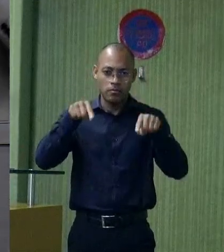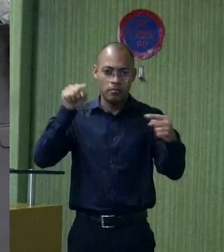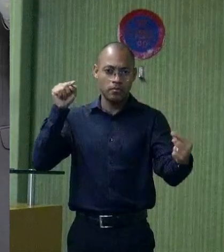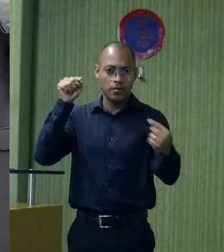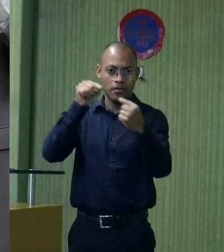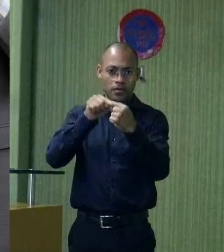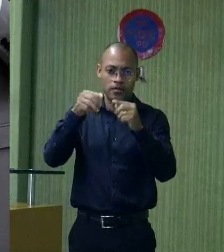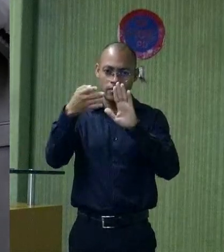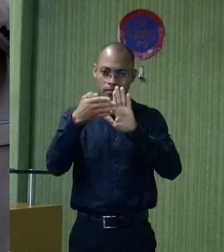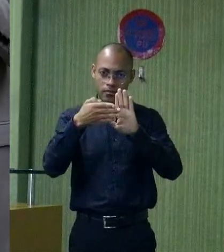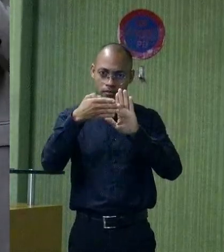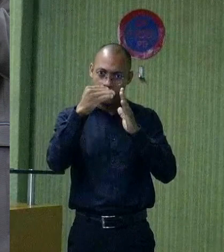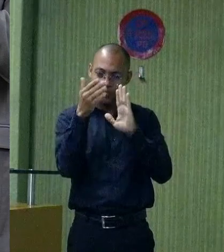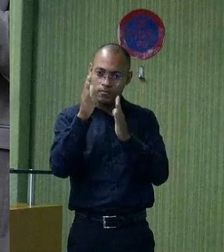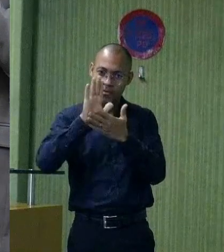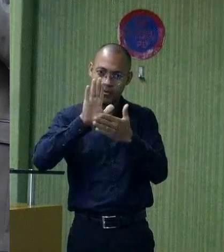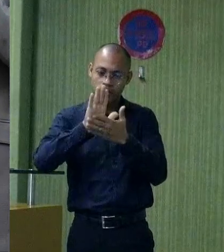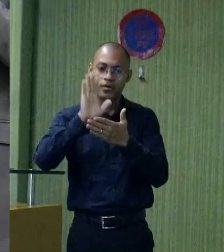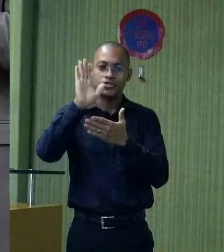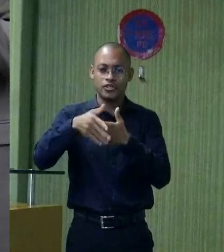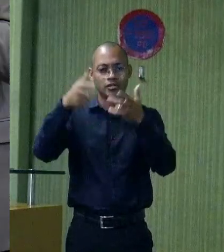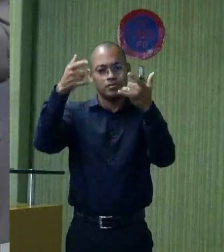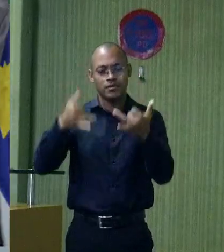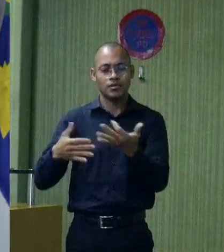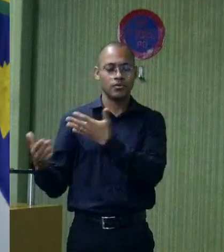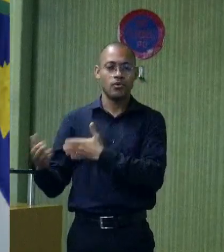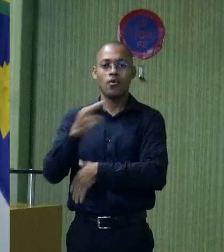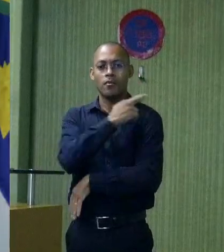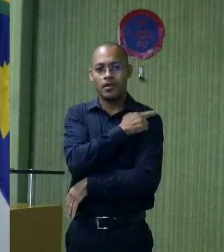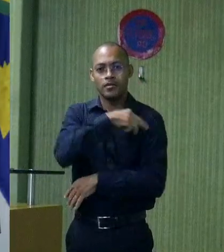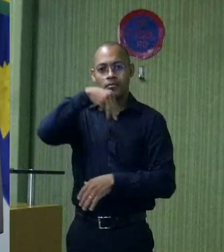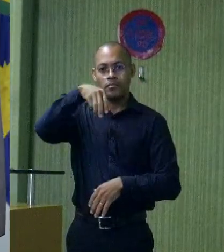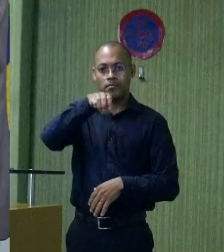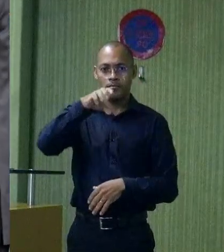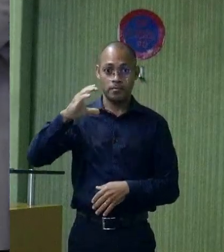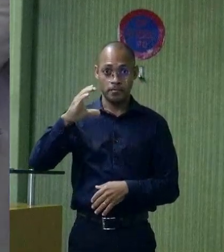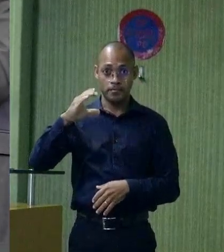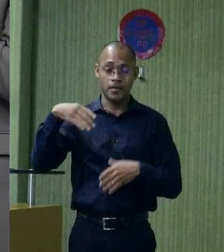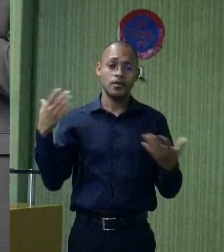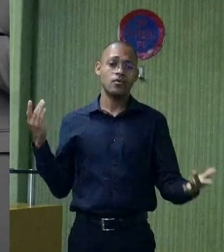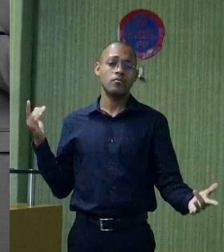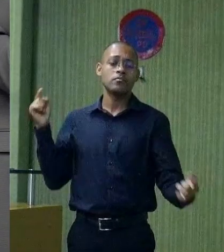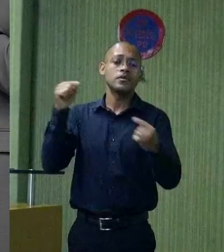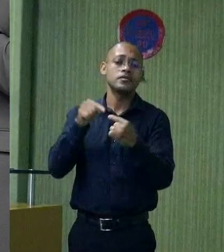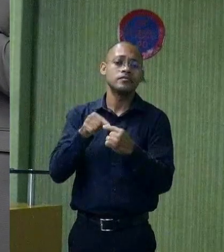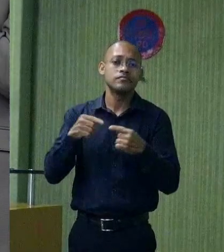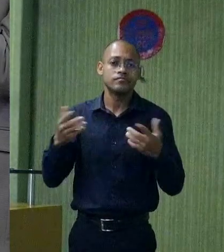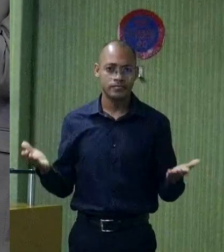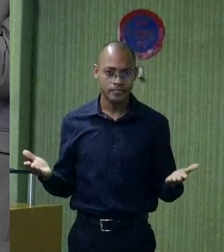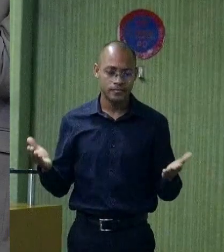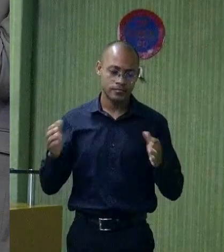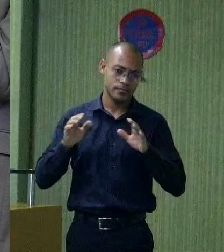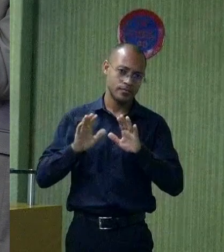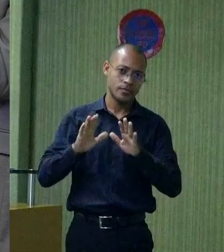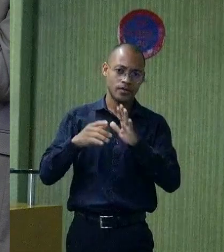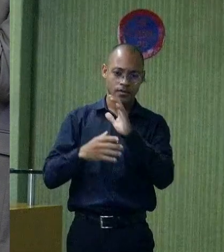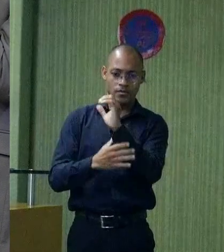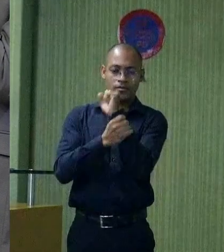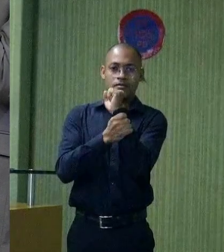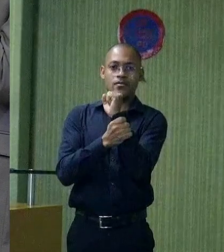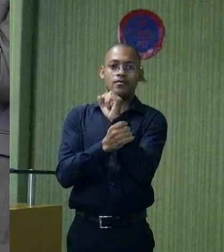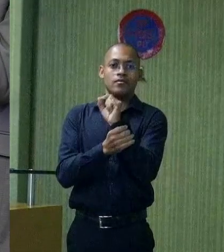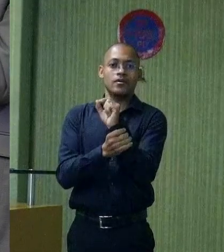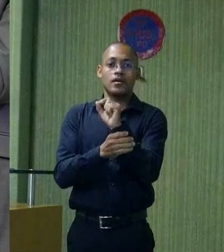isso foi bem explicitado agora na fala do nosso representante do MEC e para qu para assegurar Justamente a